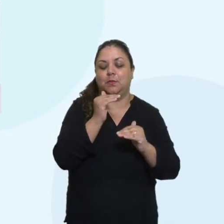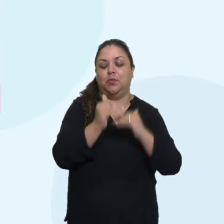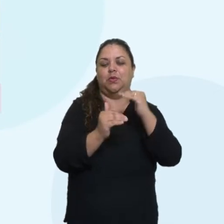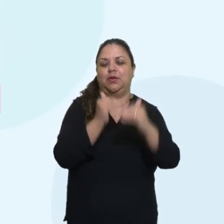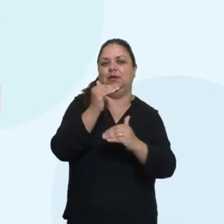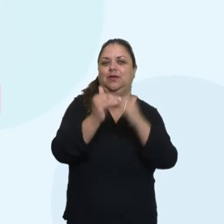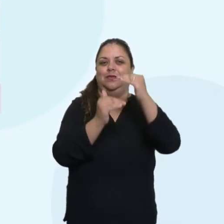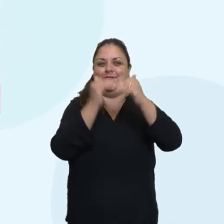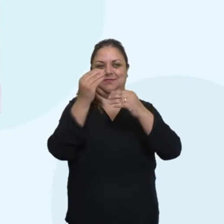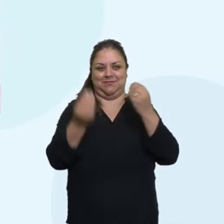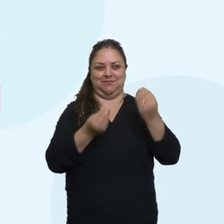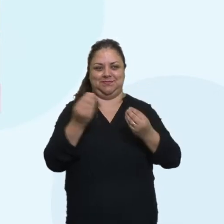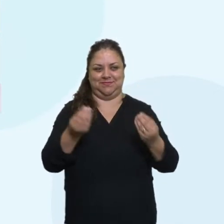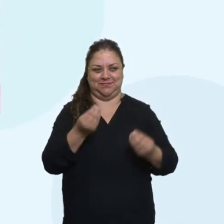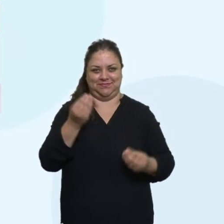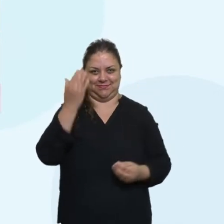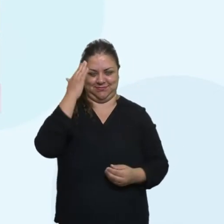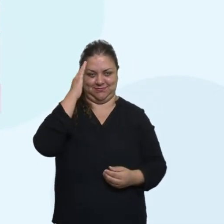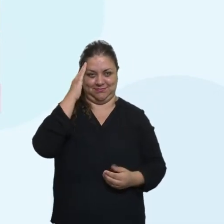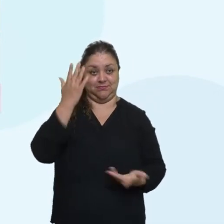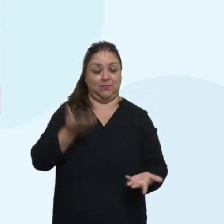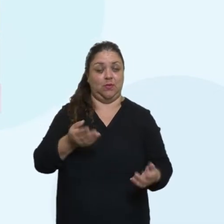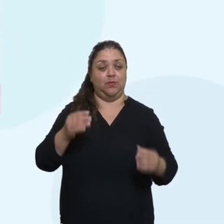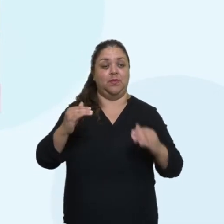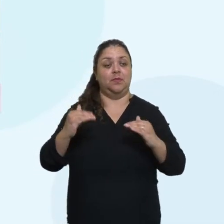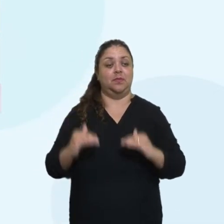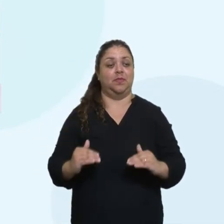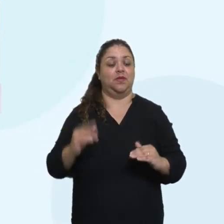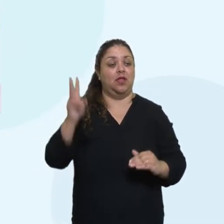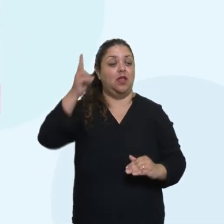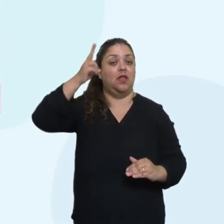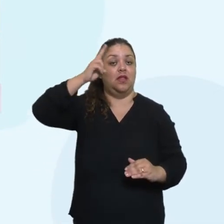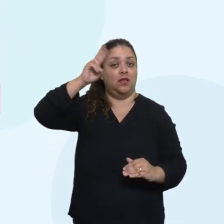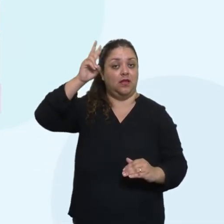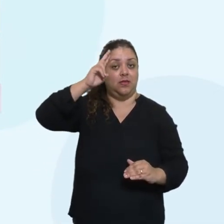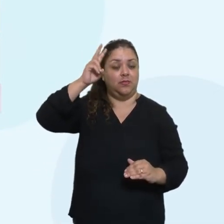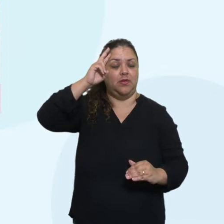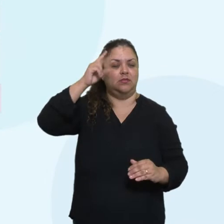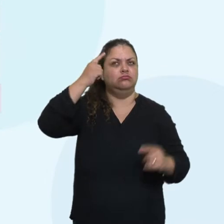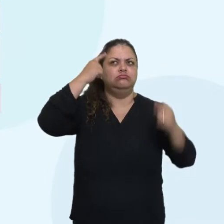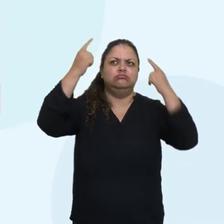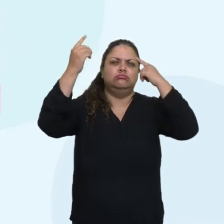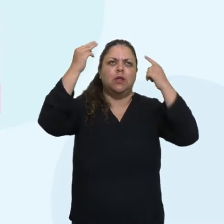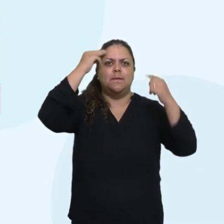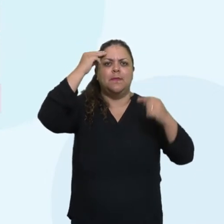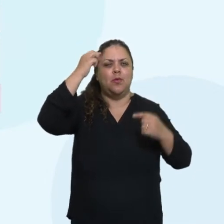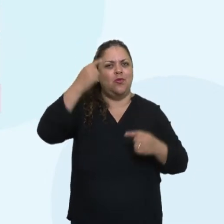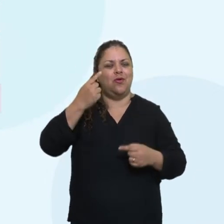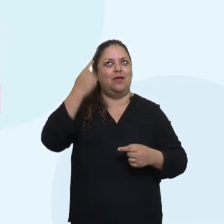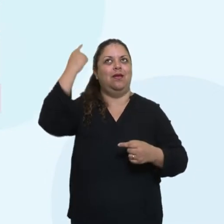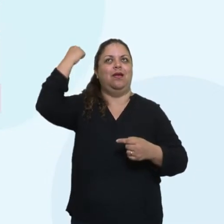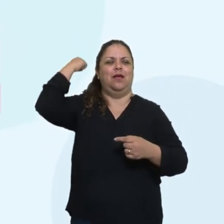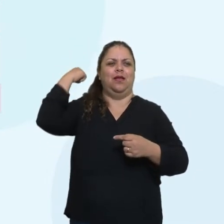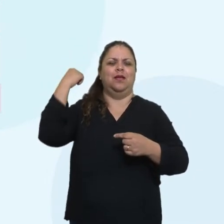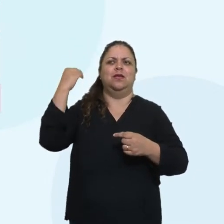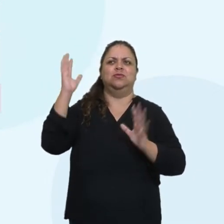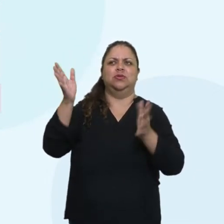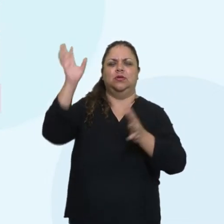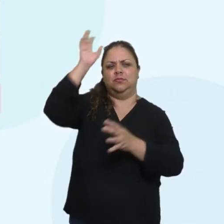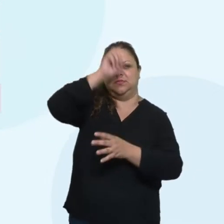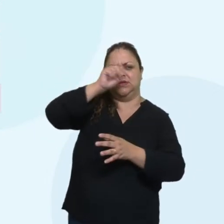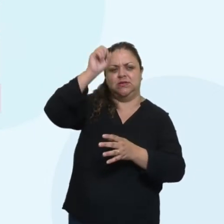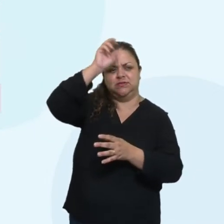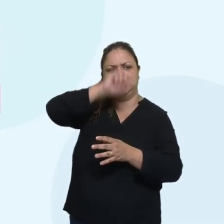então lembrar né expõe a memória do material anteriormente apreendido ao Recordar fatos